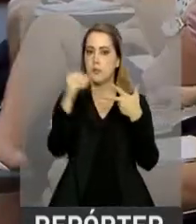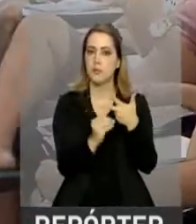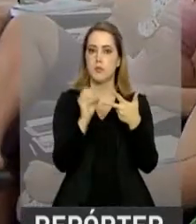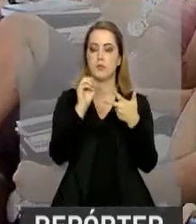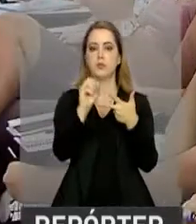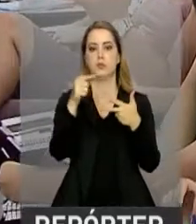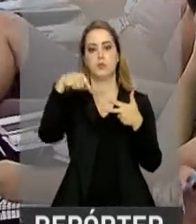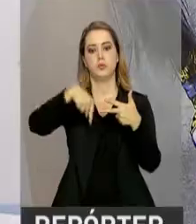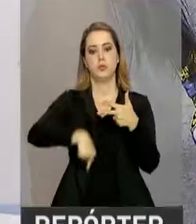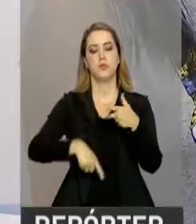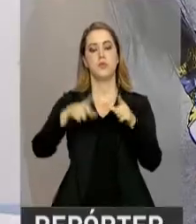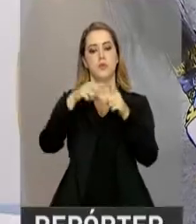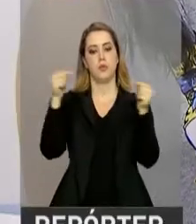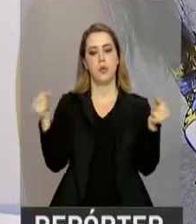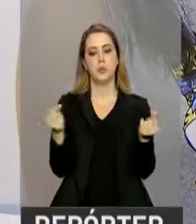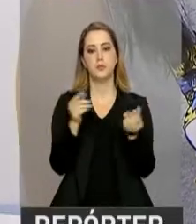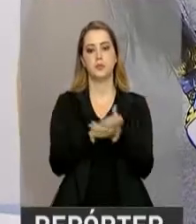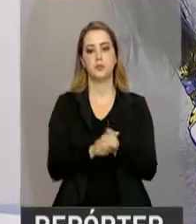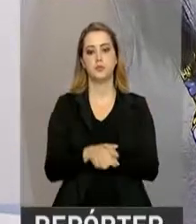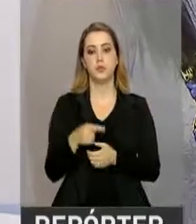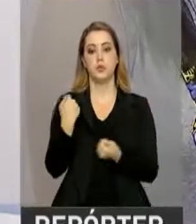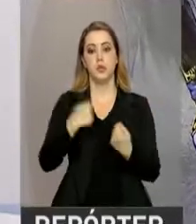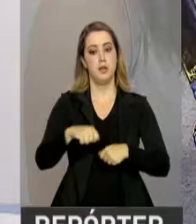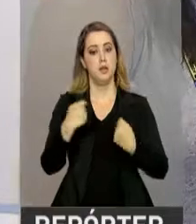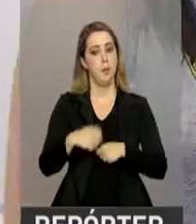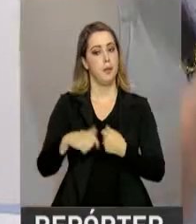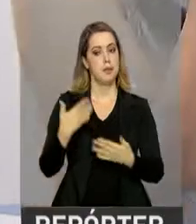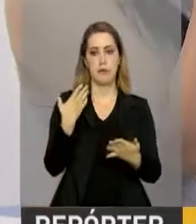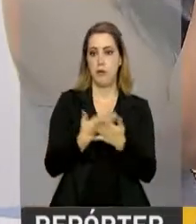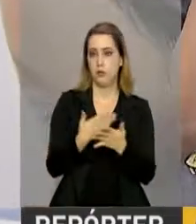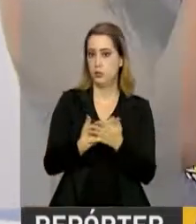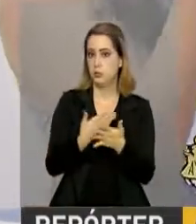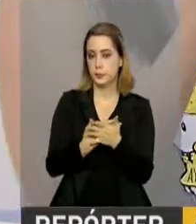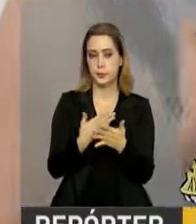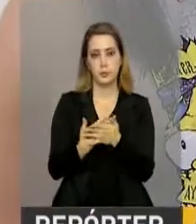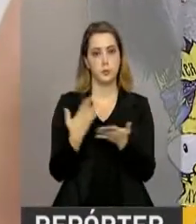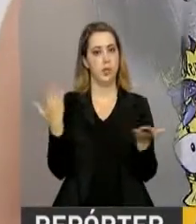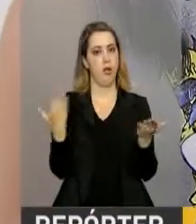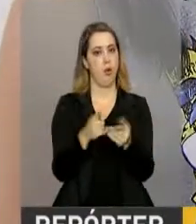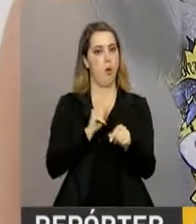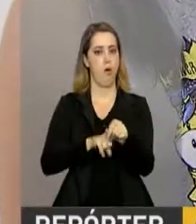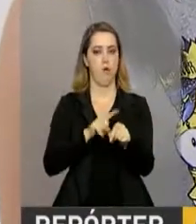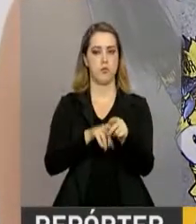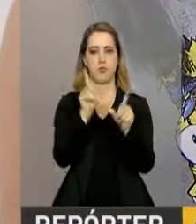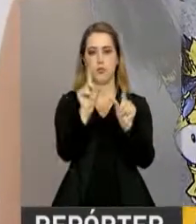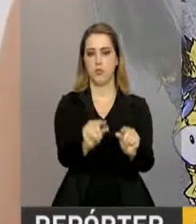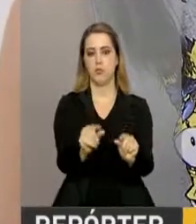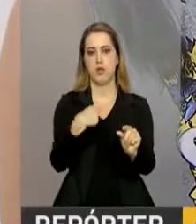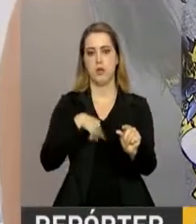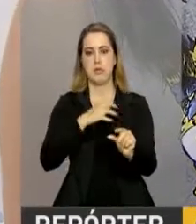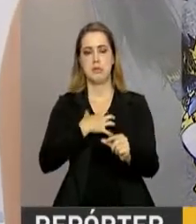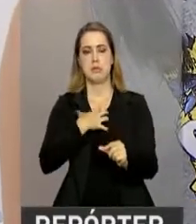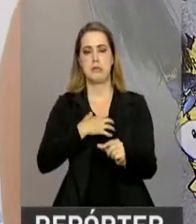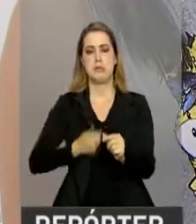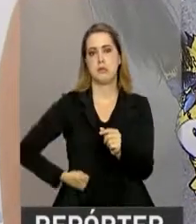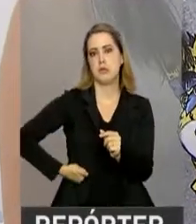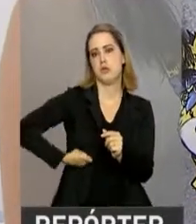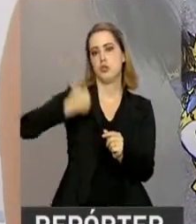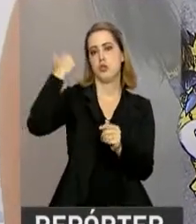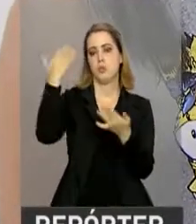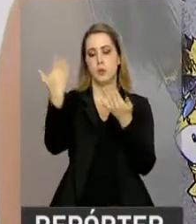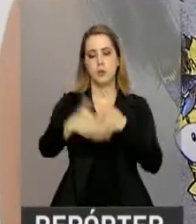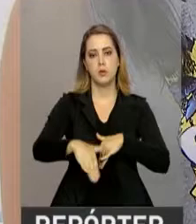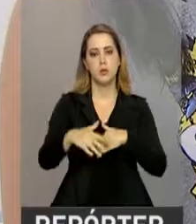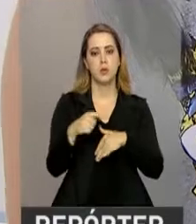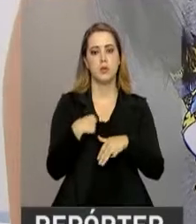de brasília a gente tenta estudar mais agora que está na reta final pra se sentir mais preparado na hora da prova